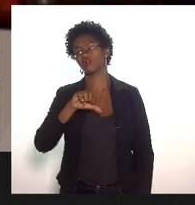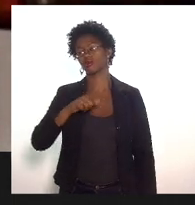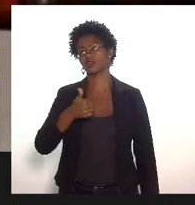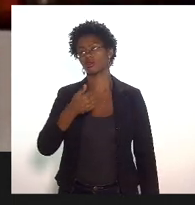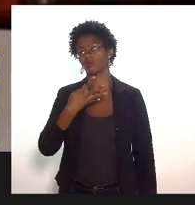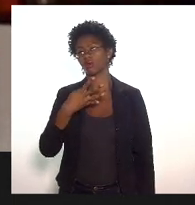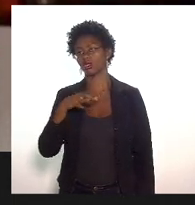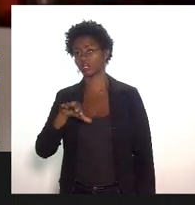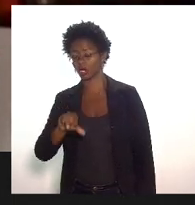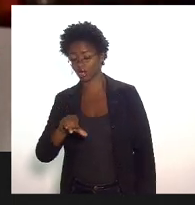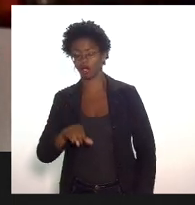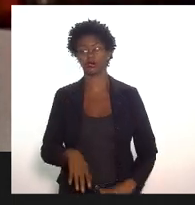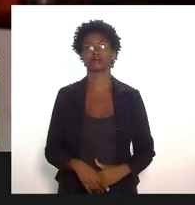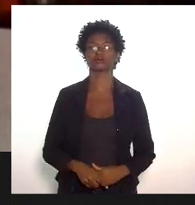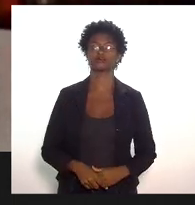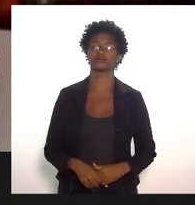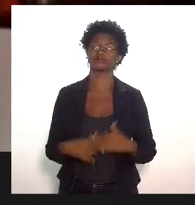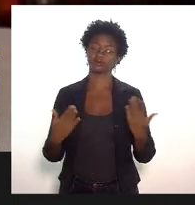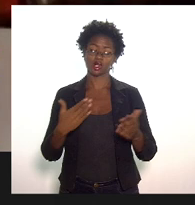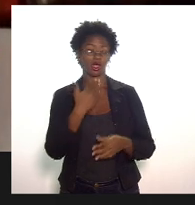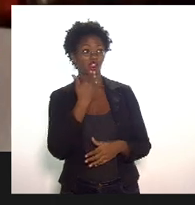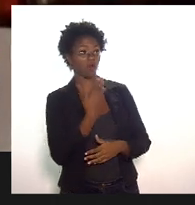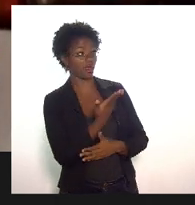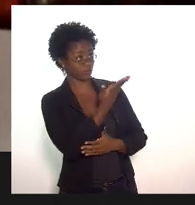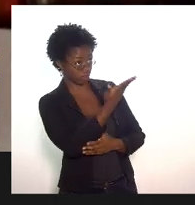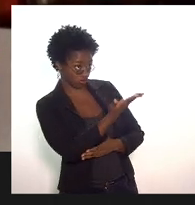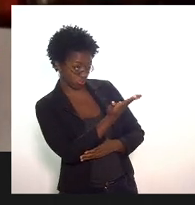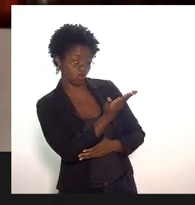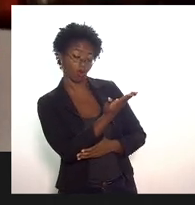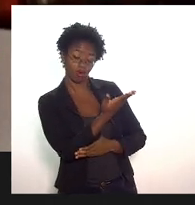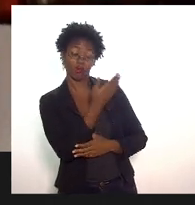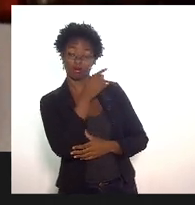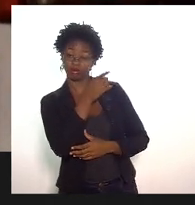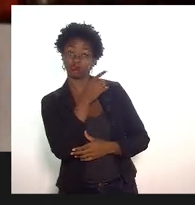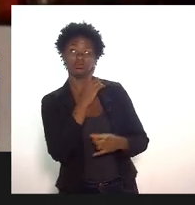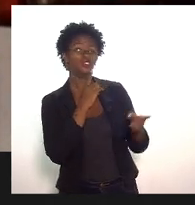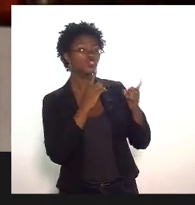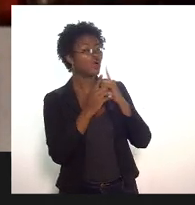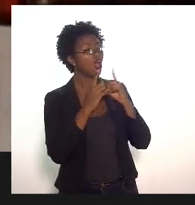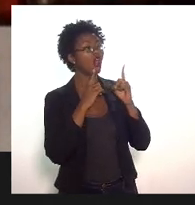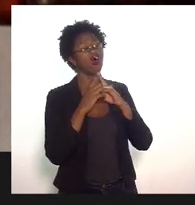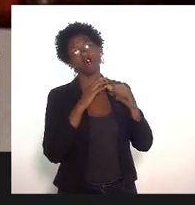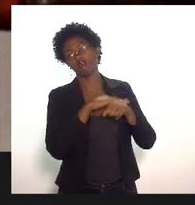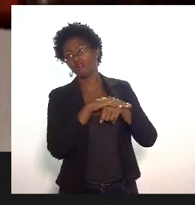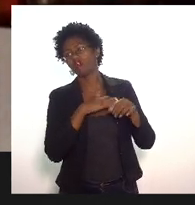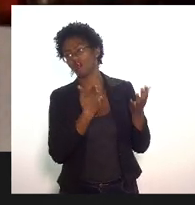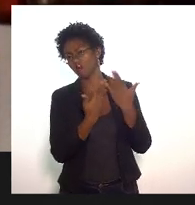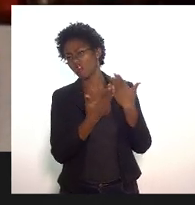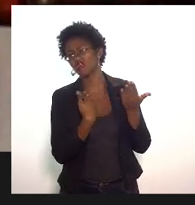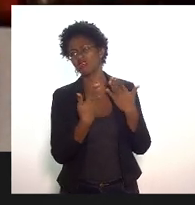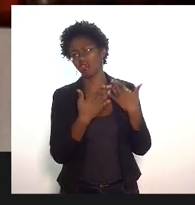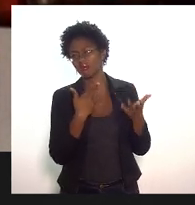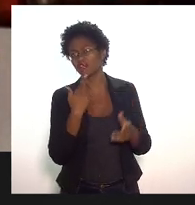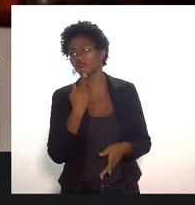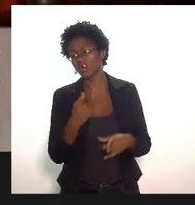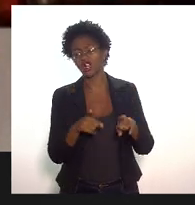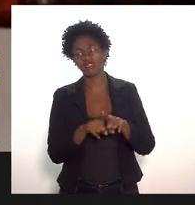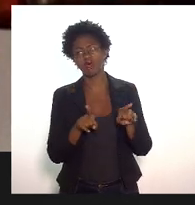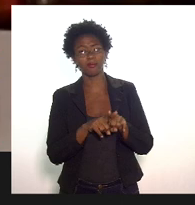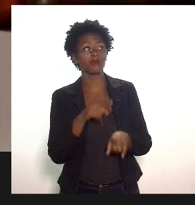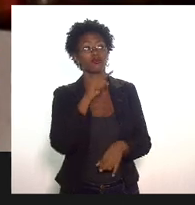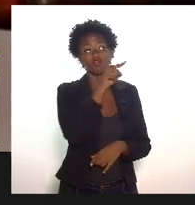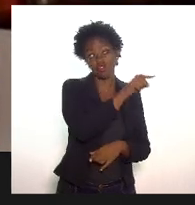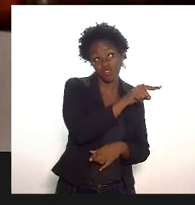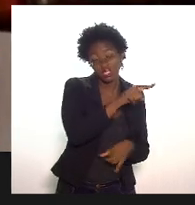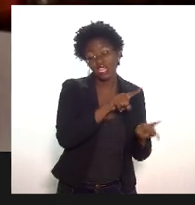PL 4199. E eu te peço é isso, para a gente poder estar dialogando, podendo sugerir também a inserção, junto com a tua assessoria, né,